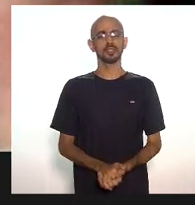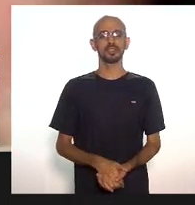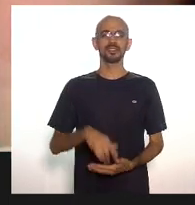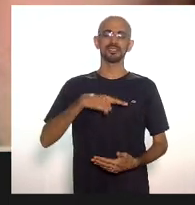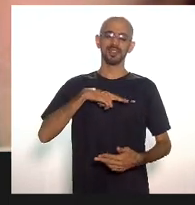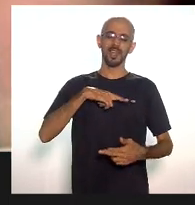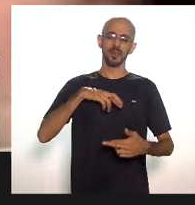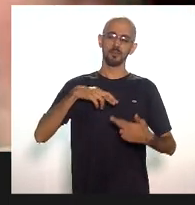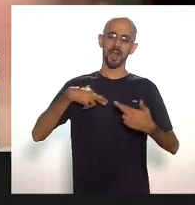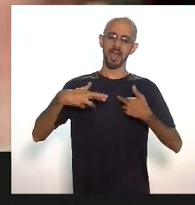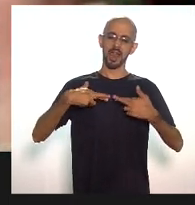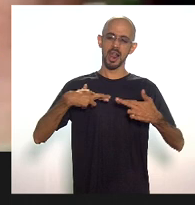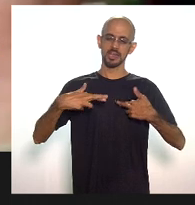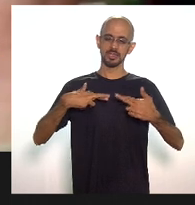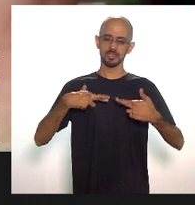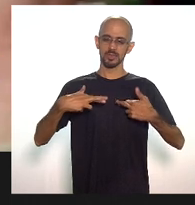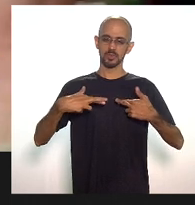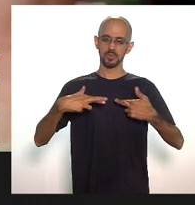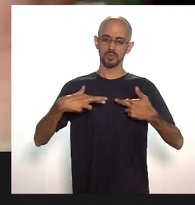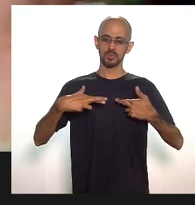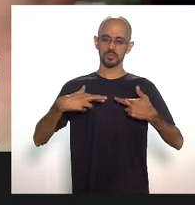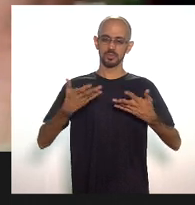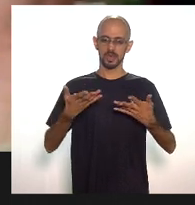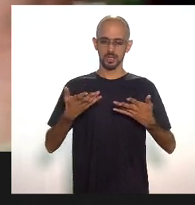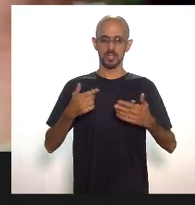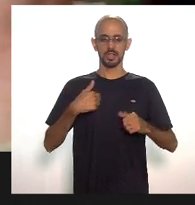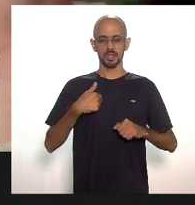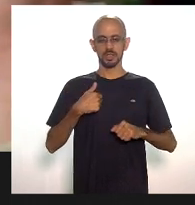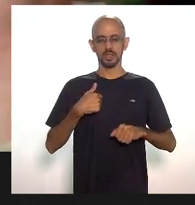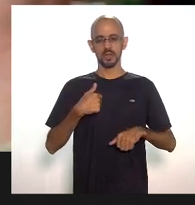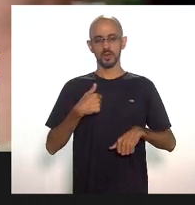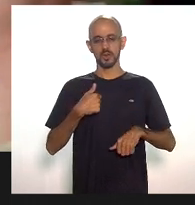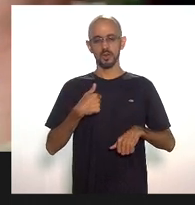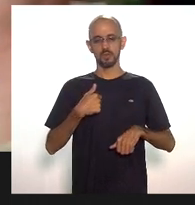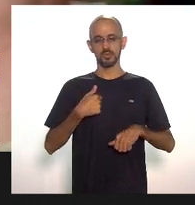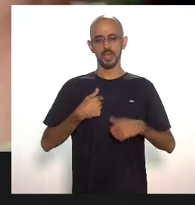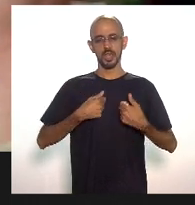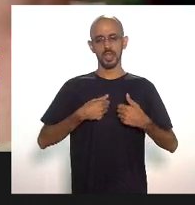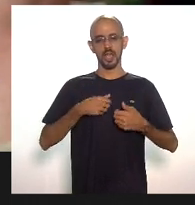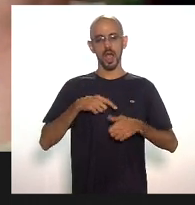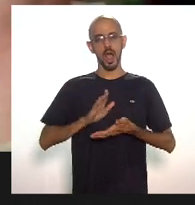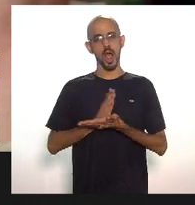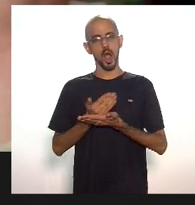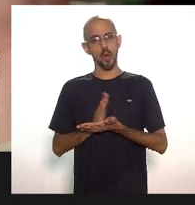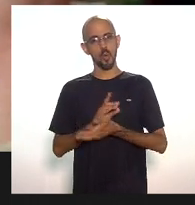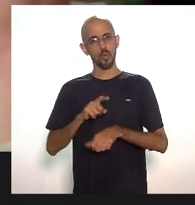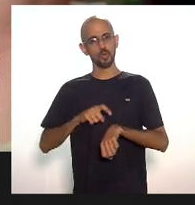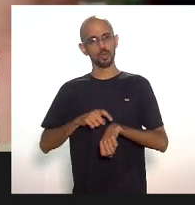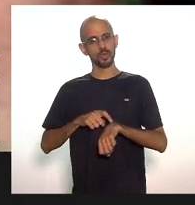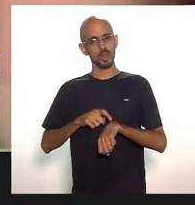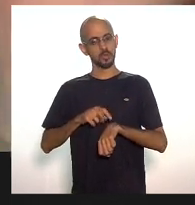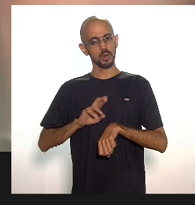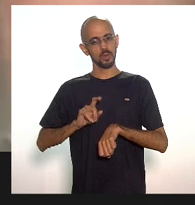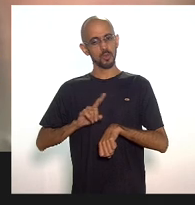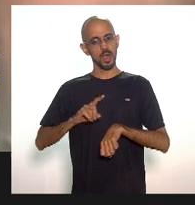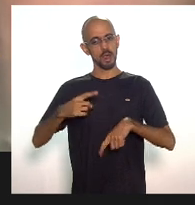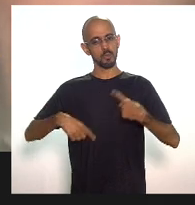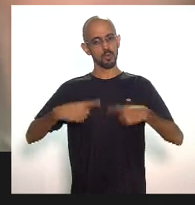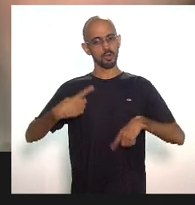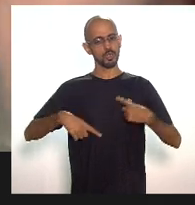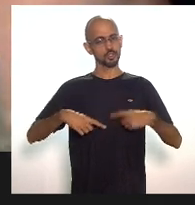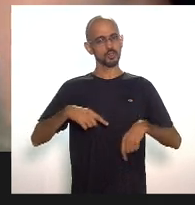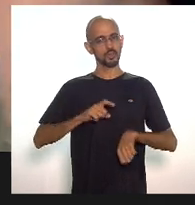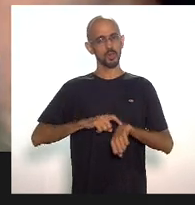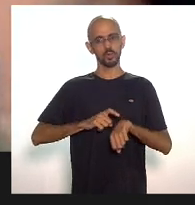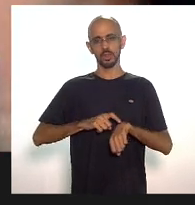relação, lógico que, né, eu fiquei um tempo sem mandato, então fiquei um tempo também sem poder falar com ele